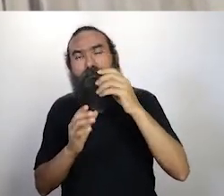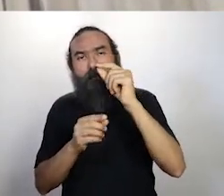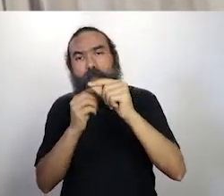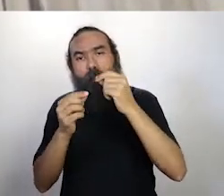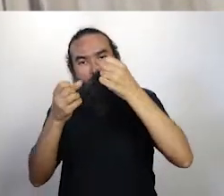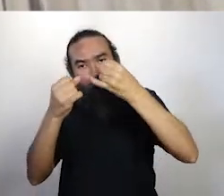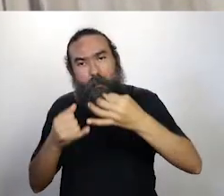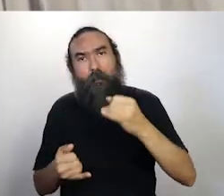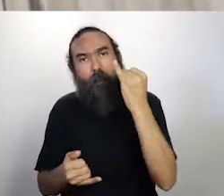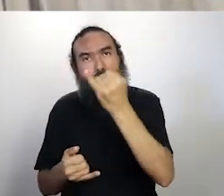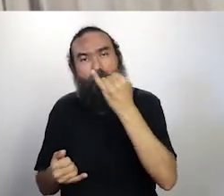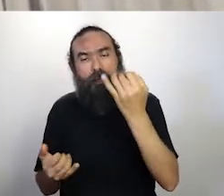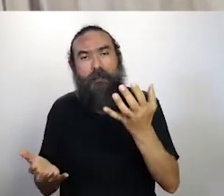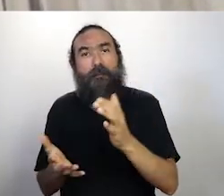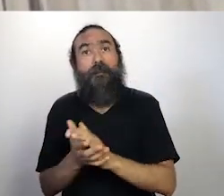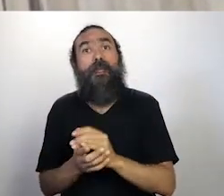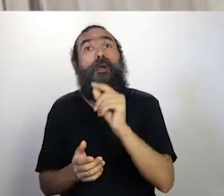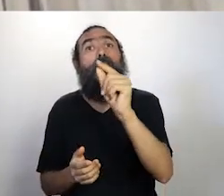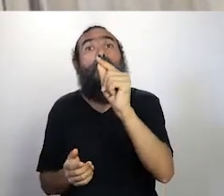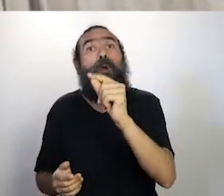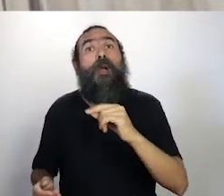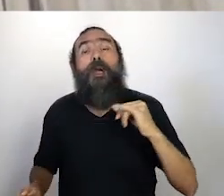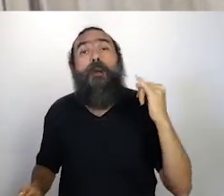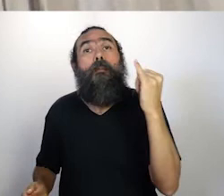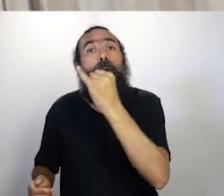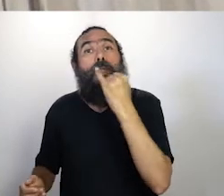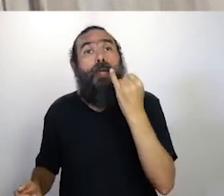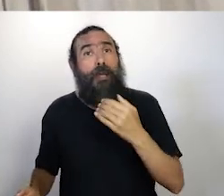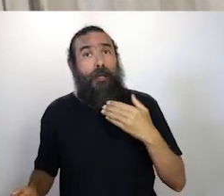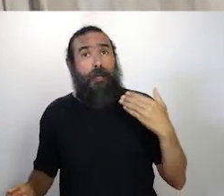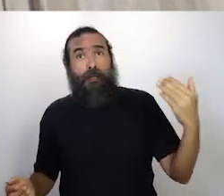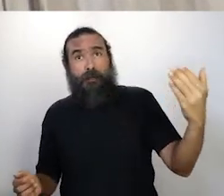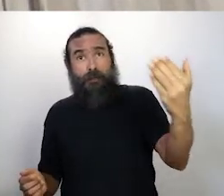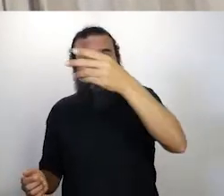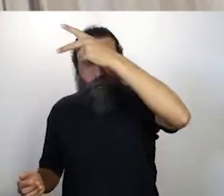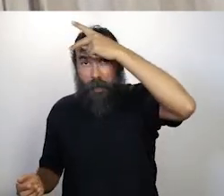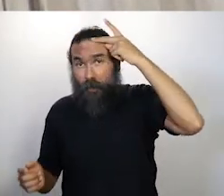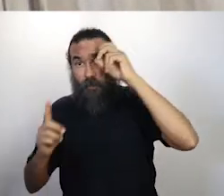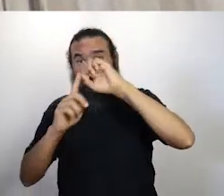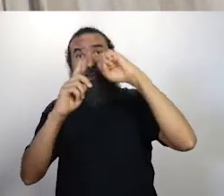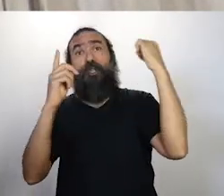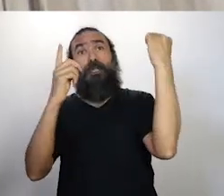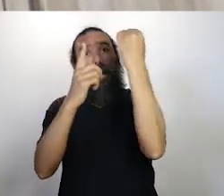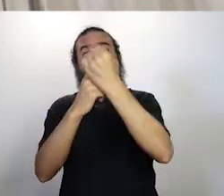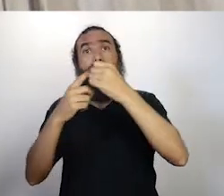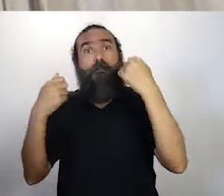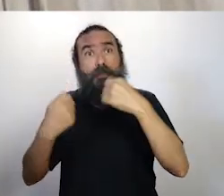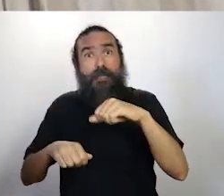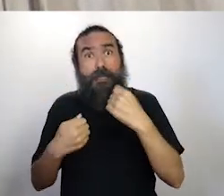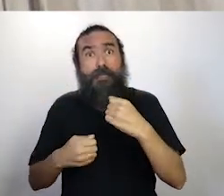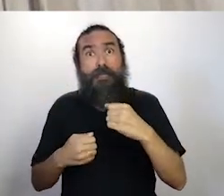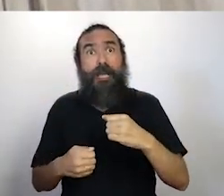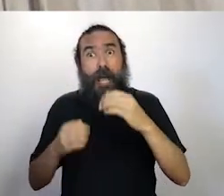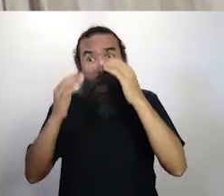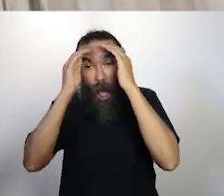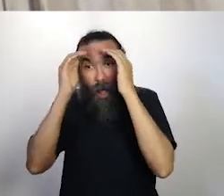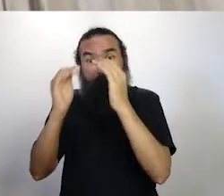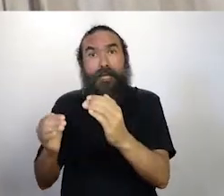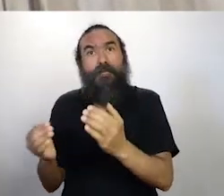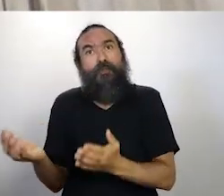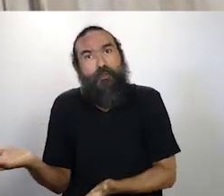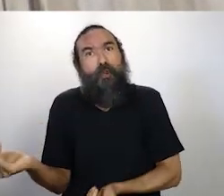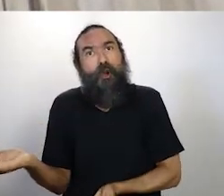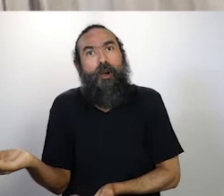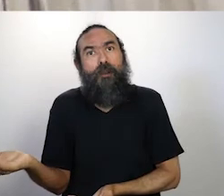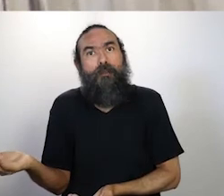Um, a participação e o controle social são fundamentais, a gente não pode abrir mão disso, porque a gente precisa garantir que